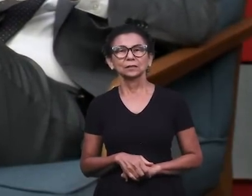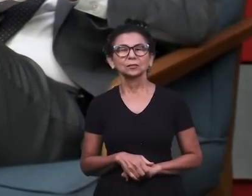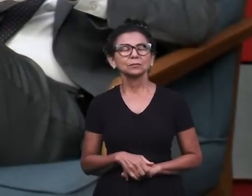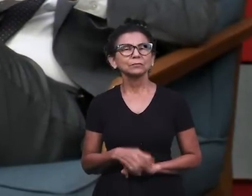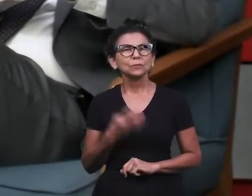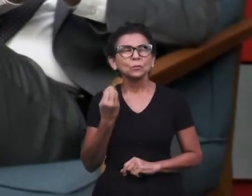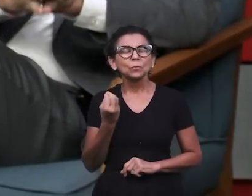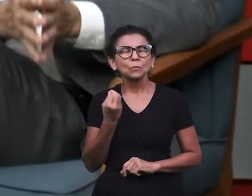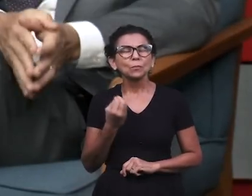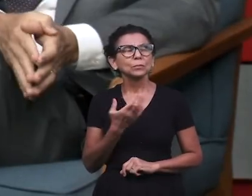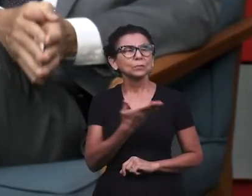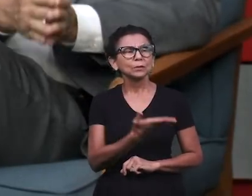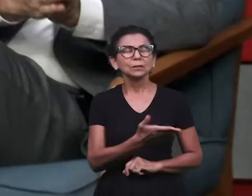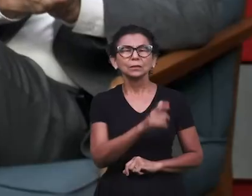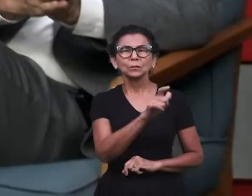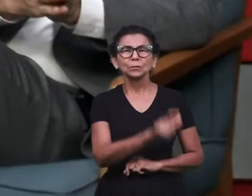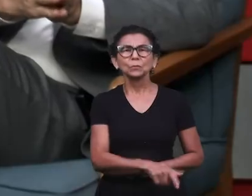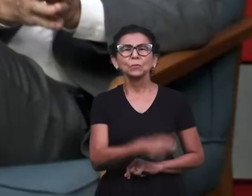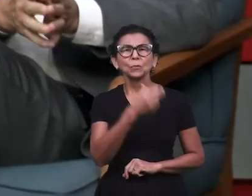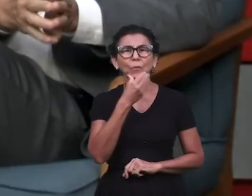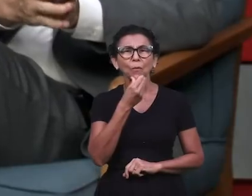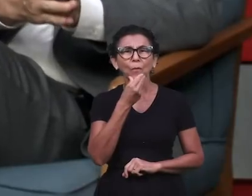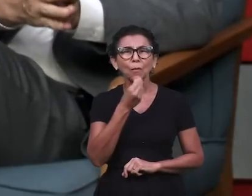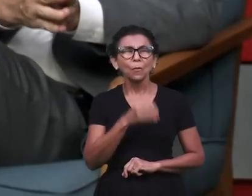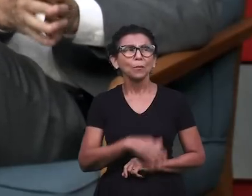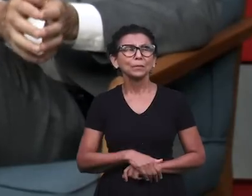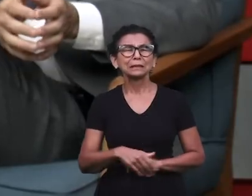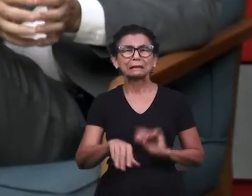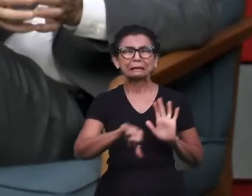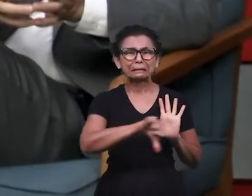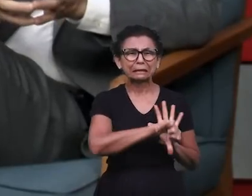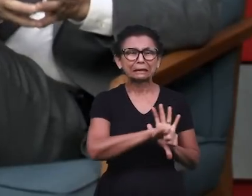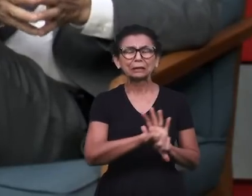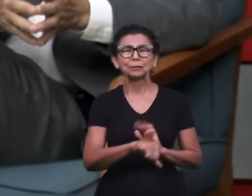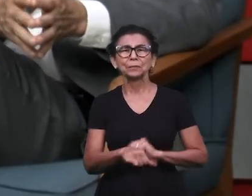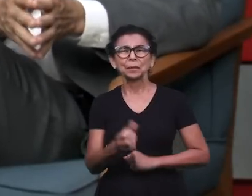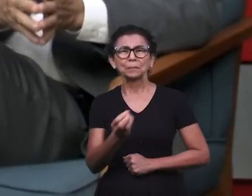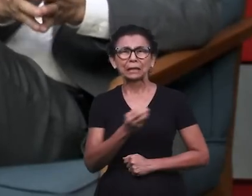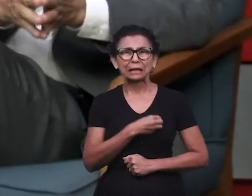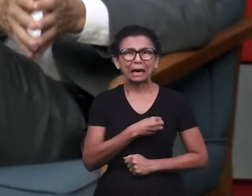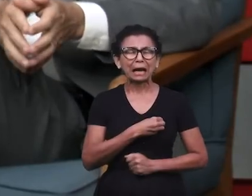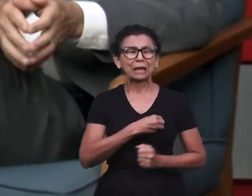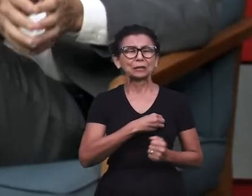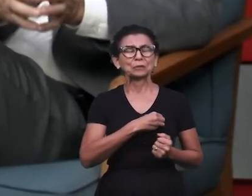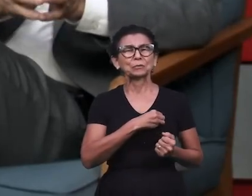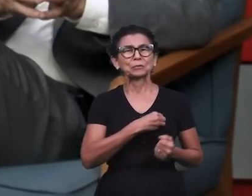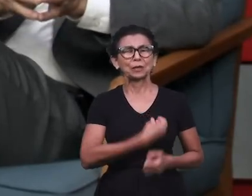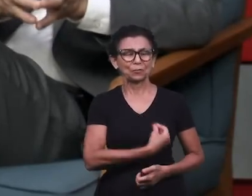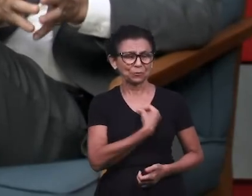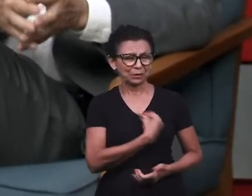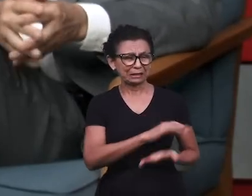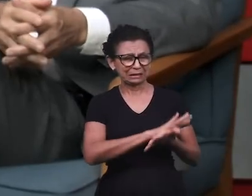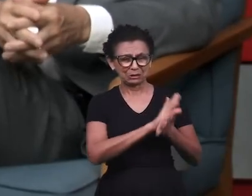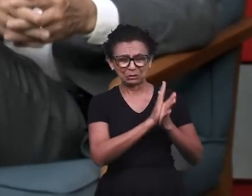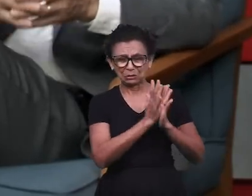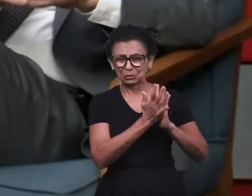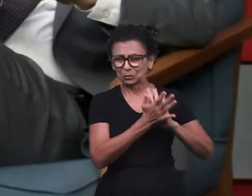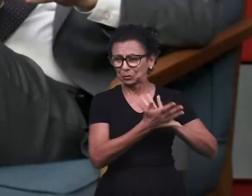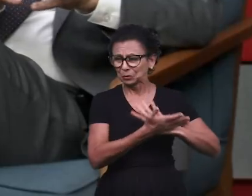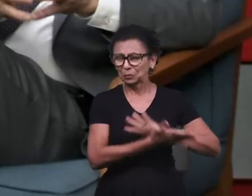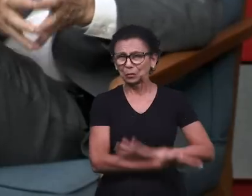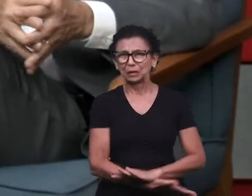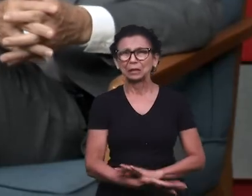de onde esse homem veio, a situação que ele estava, o pecado, uma vida destruída pelo pecado, pela miséria, um